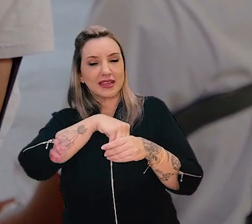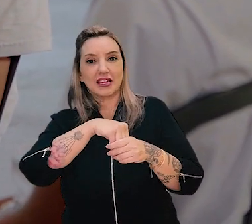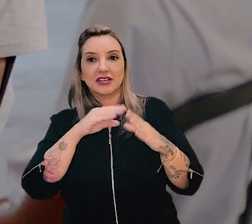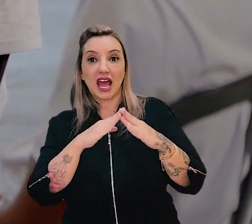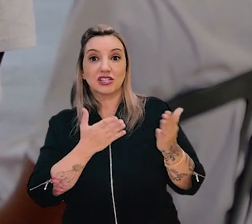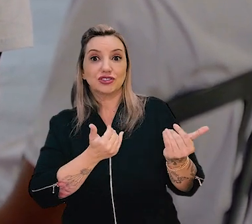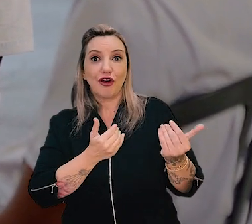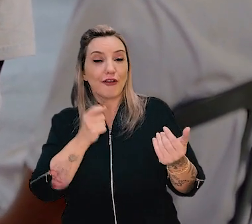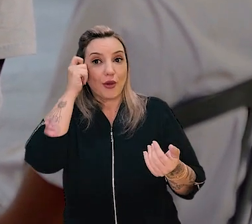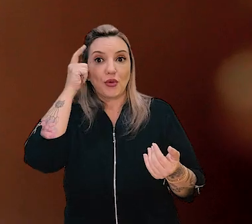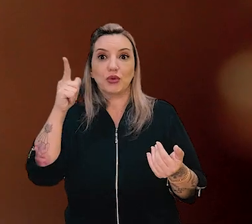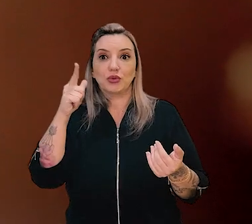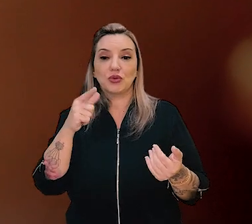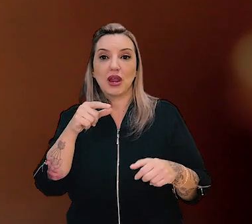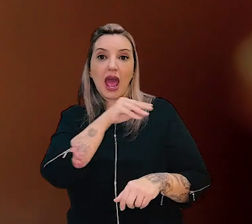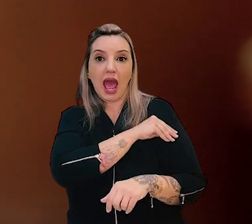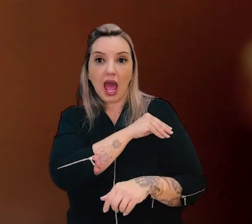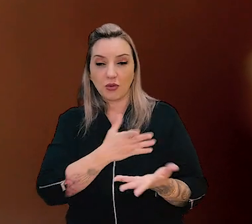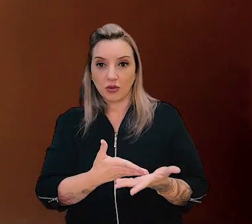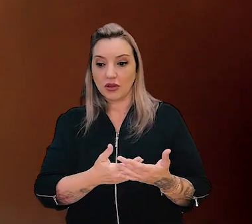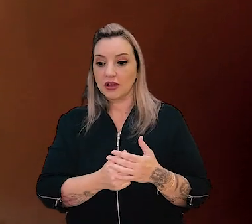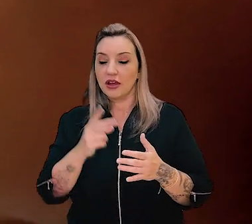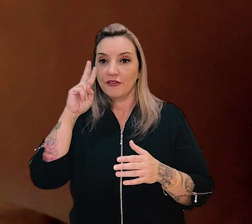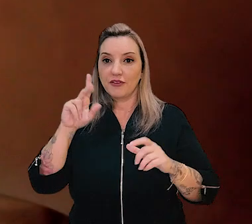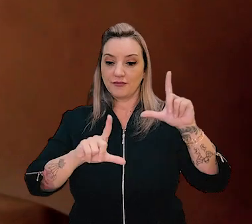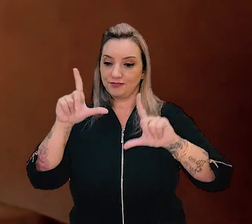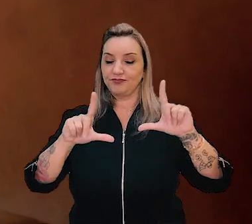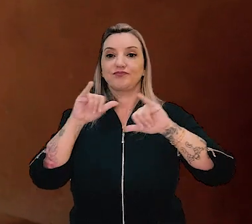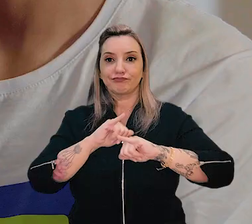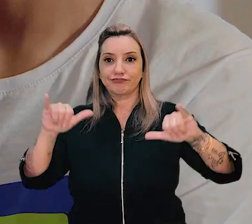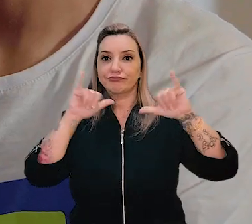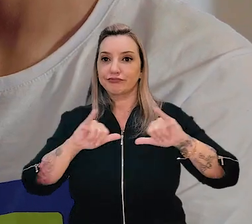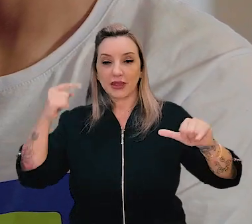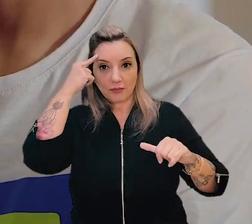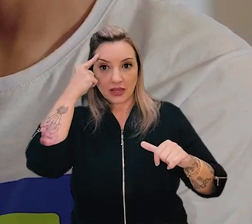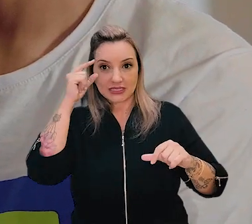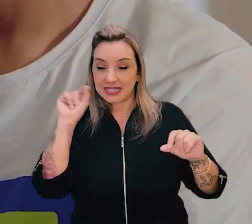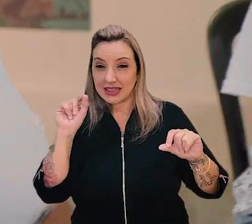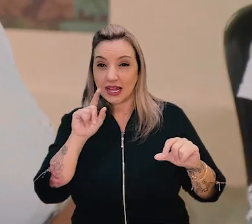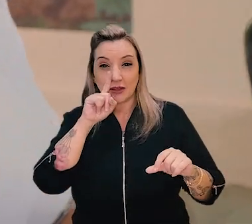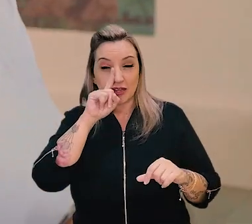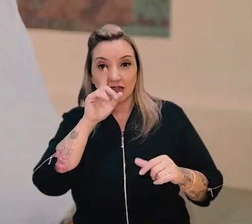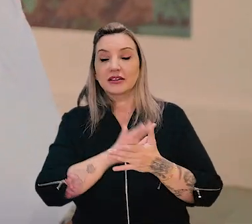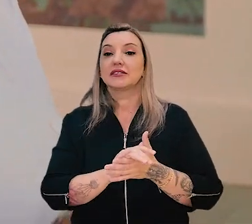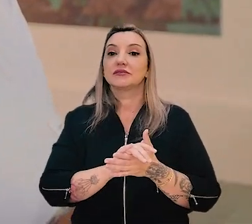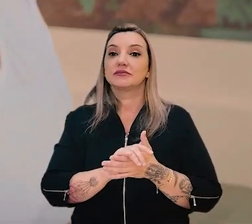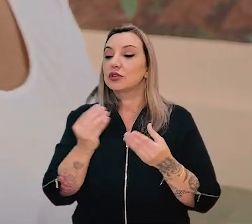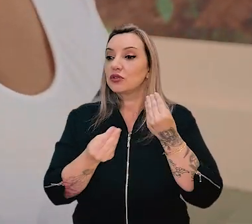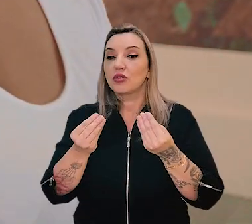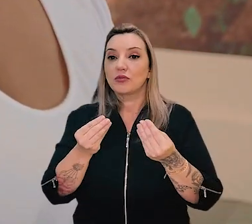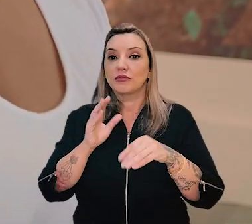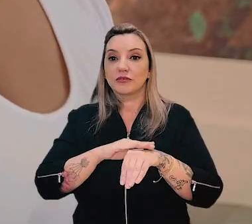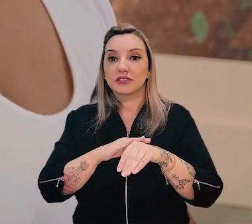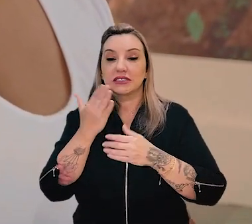gente tem uma cultura do álcool e aí a gente vai propagando essa cultura sem pensar nos riscos. Como podemos fazer para